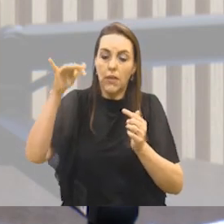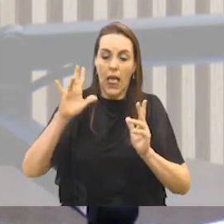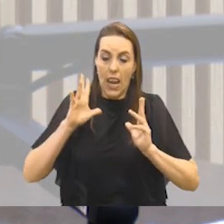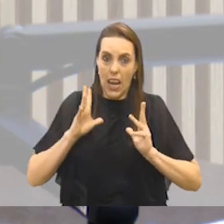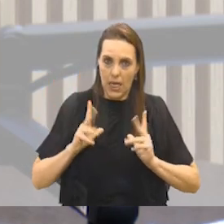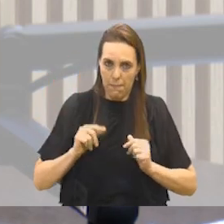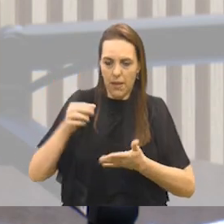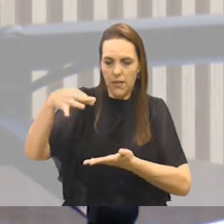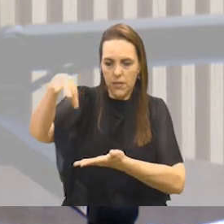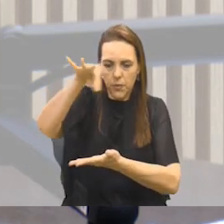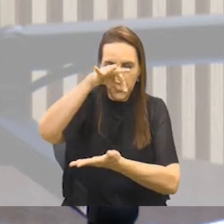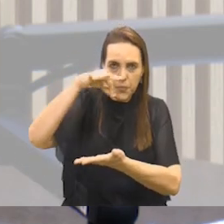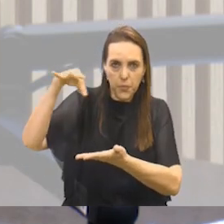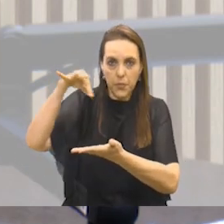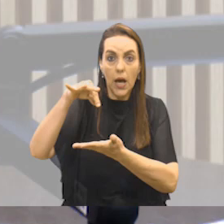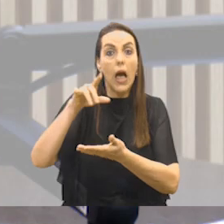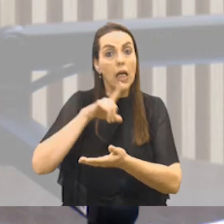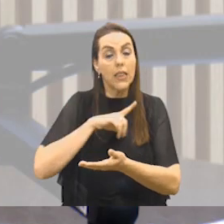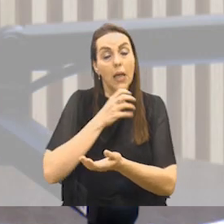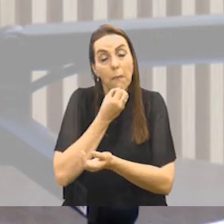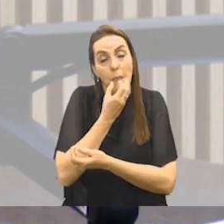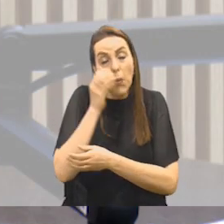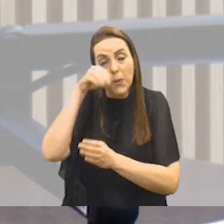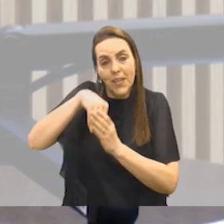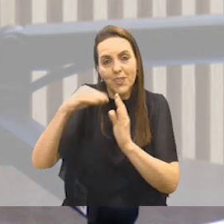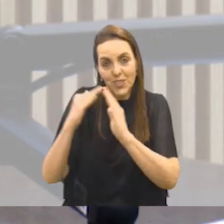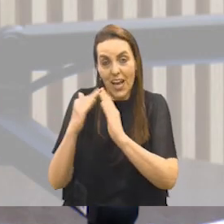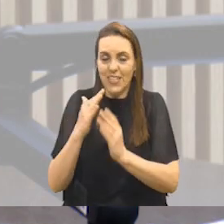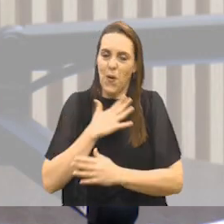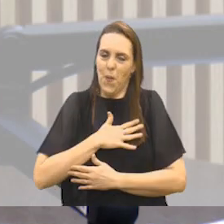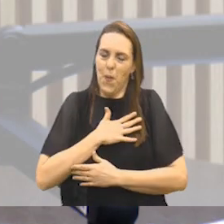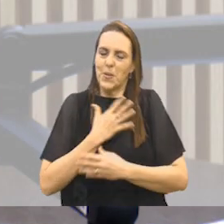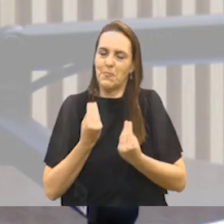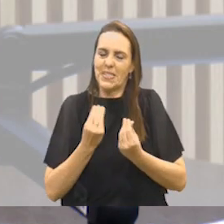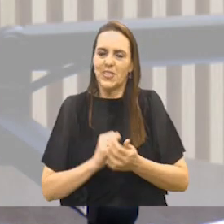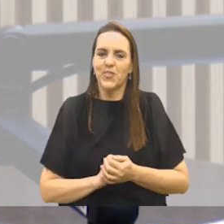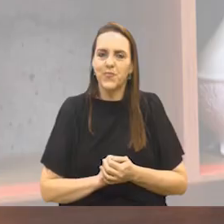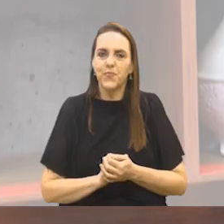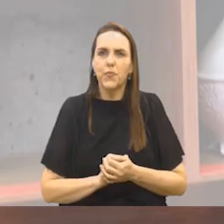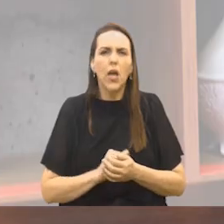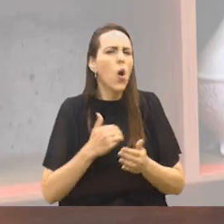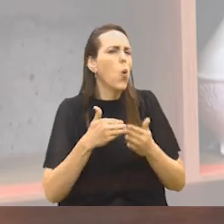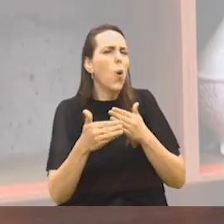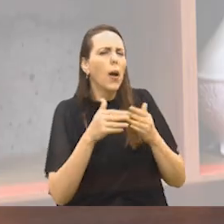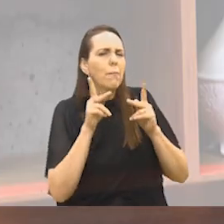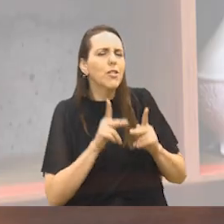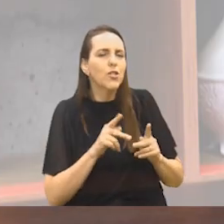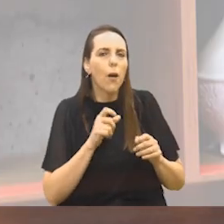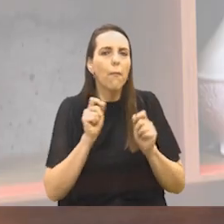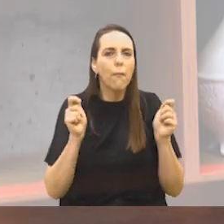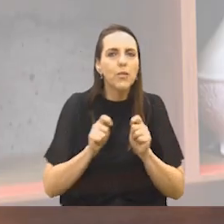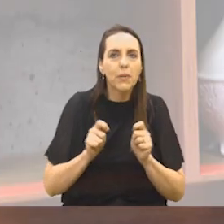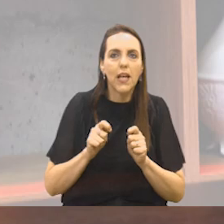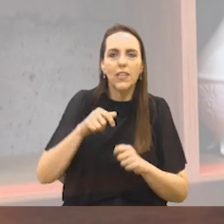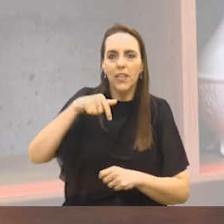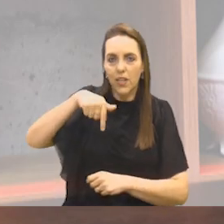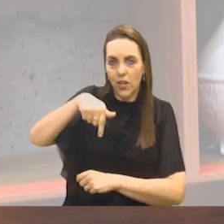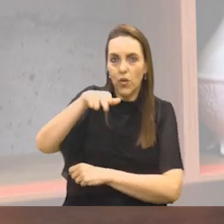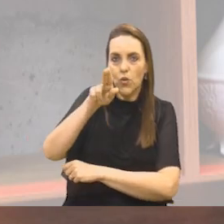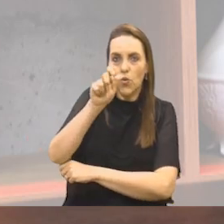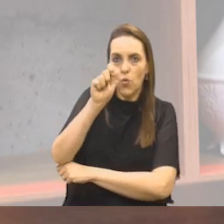dos cristais. Mas é bom nós termos dentro de casa cristais, sim. Eu gosto bastante. Um que qualquer pessoa pode